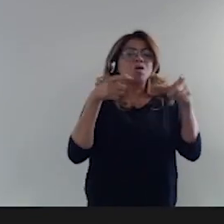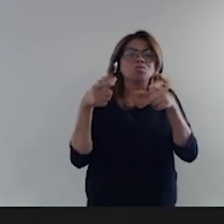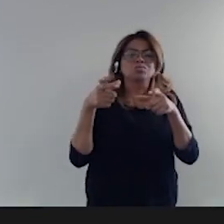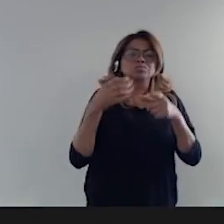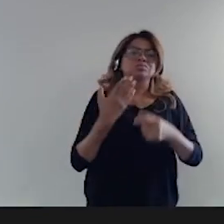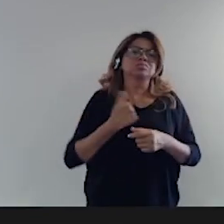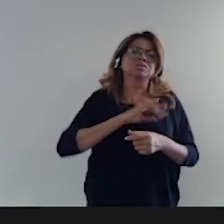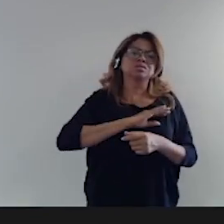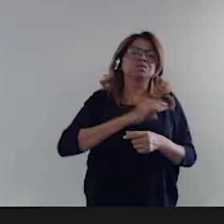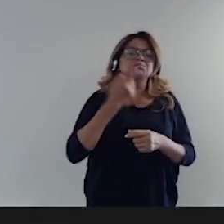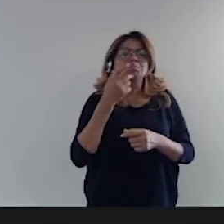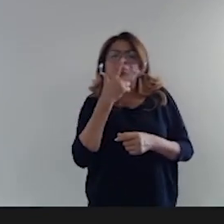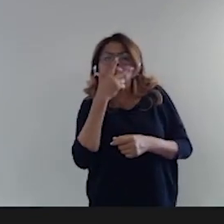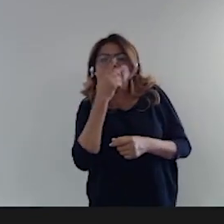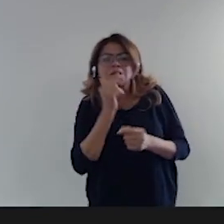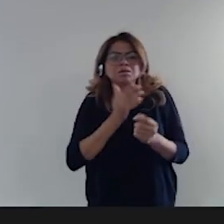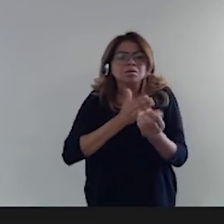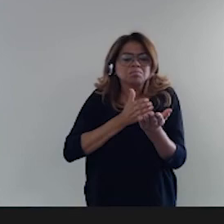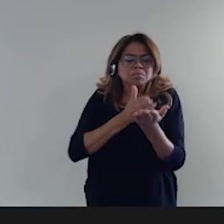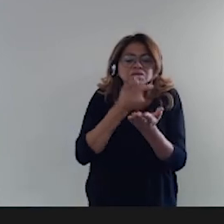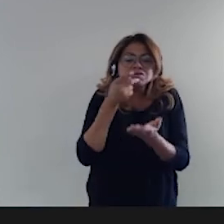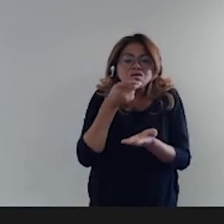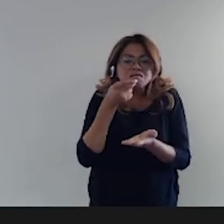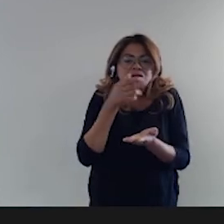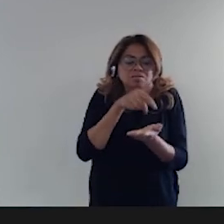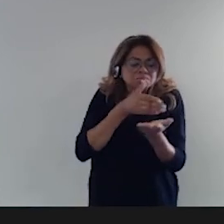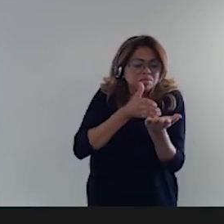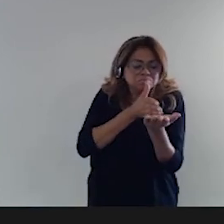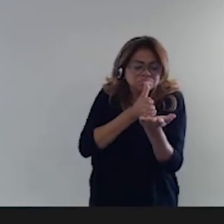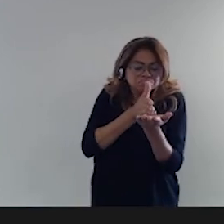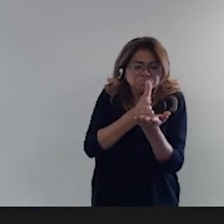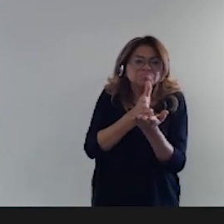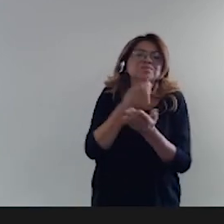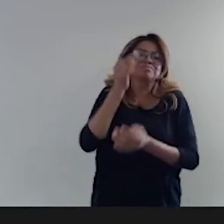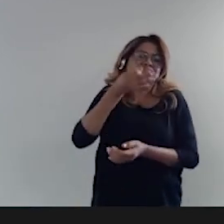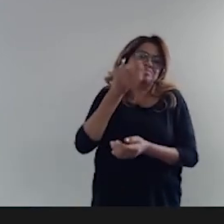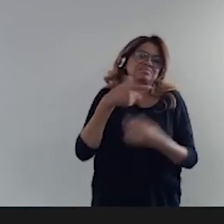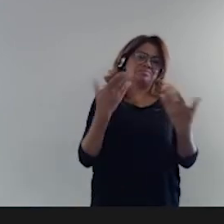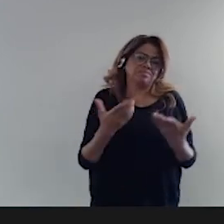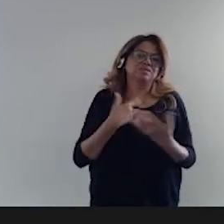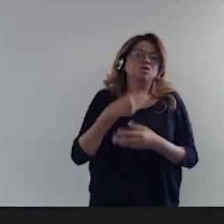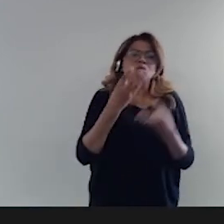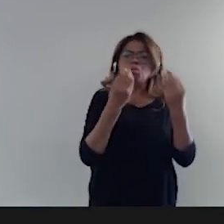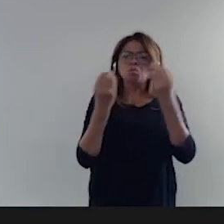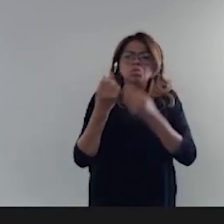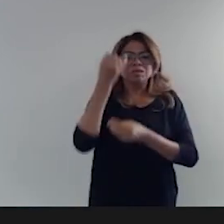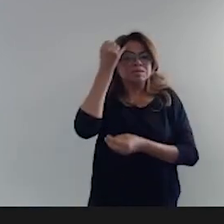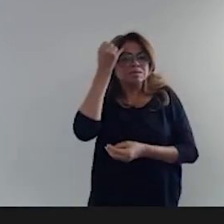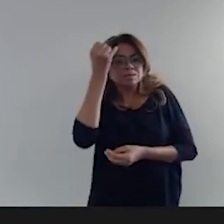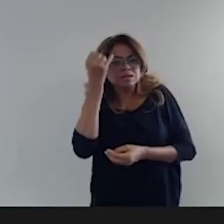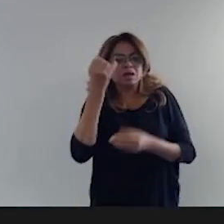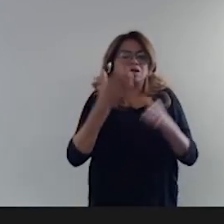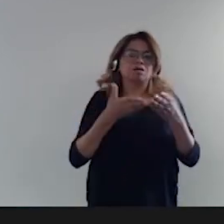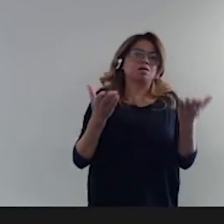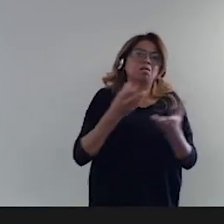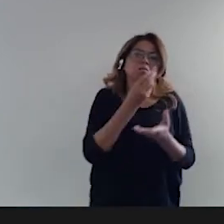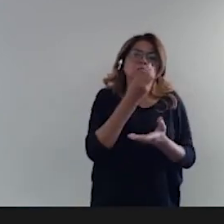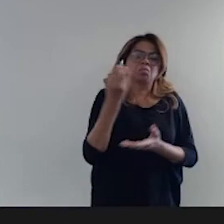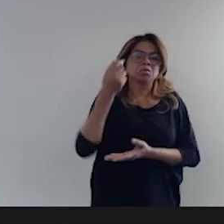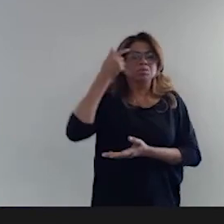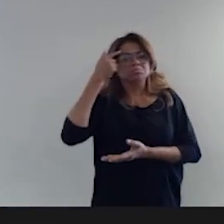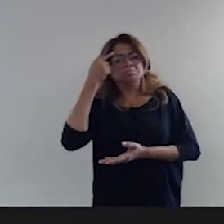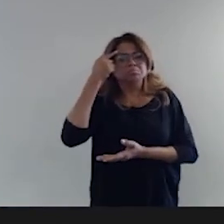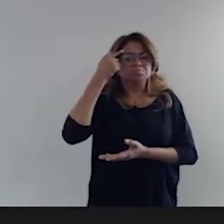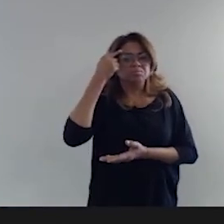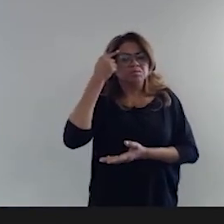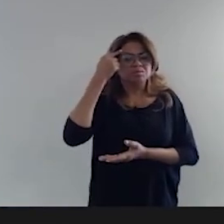momento de crises, a grande dificuldade é esta. Quer dizer, muitas são as ideias, muitas são as